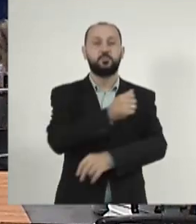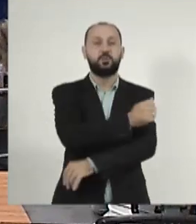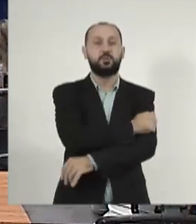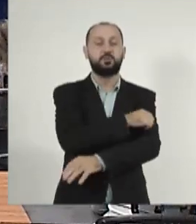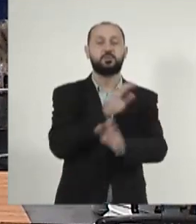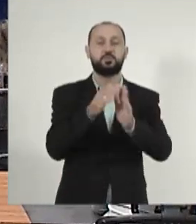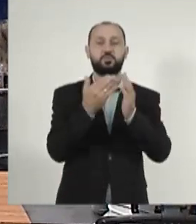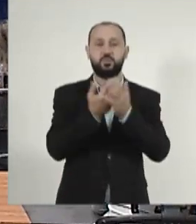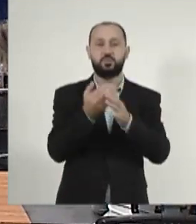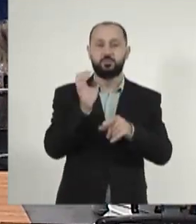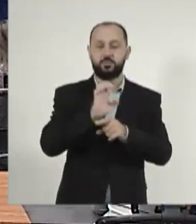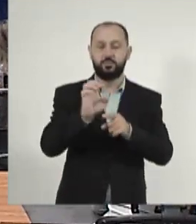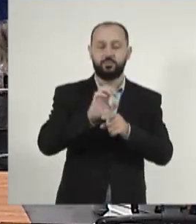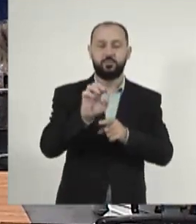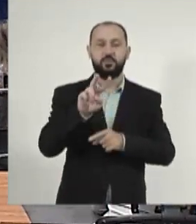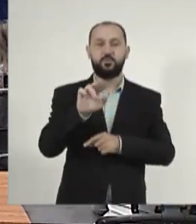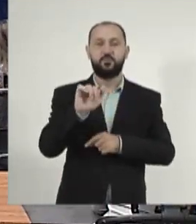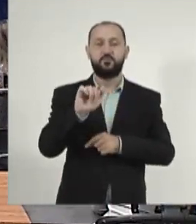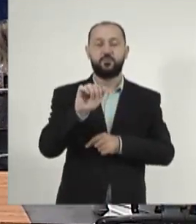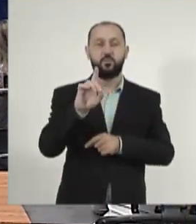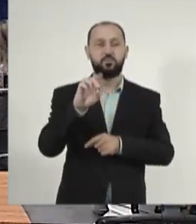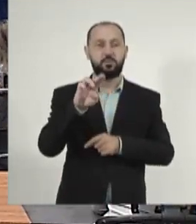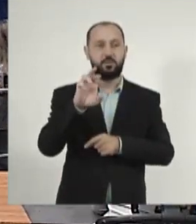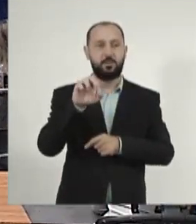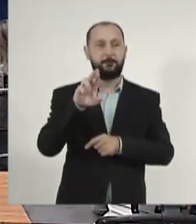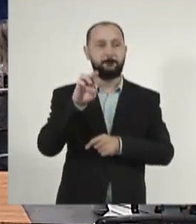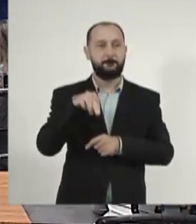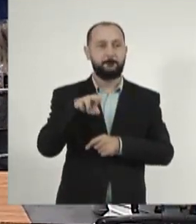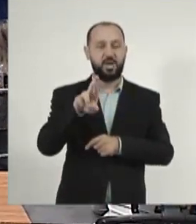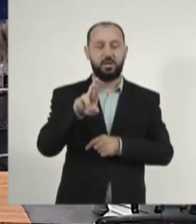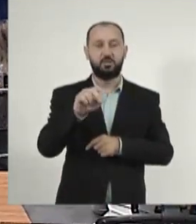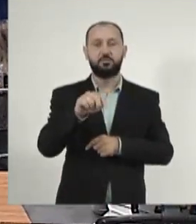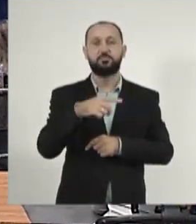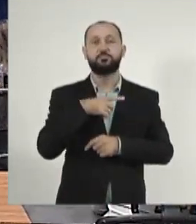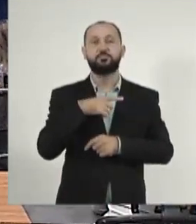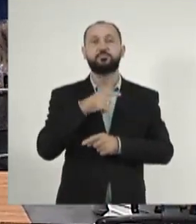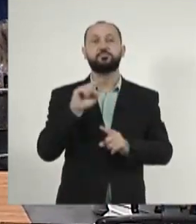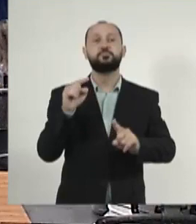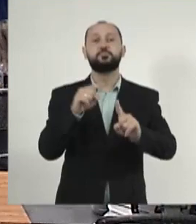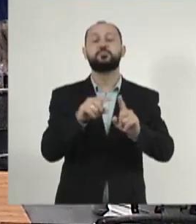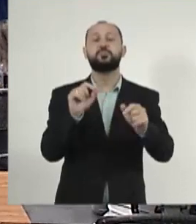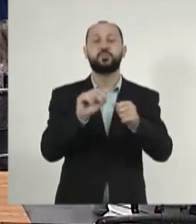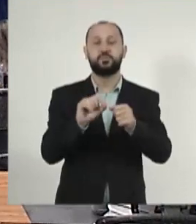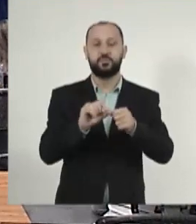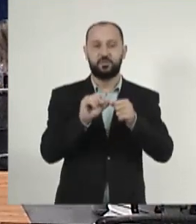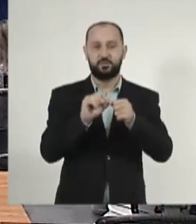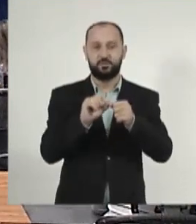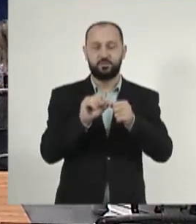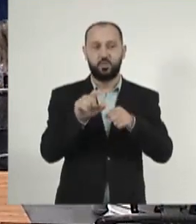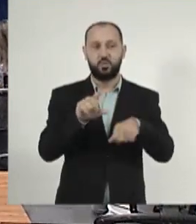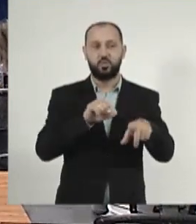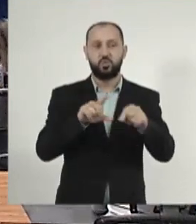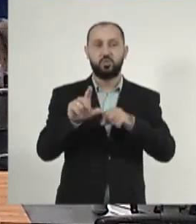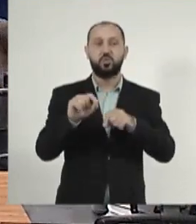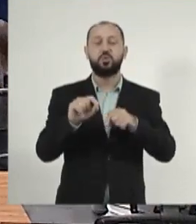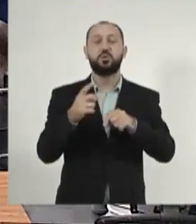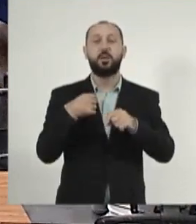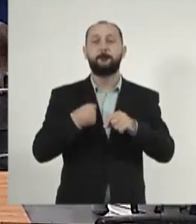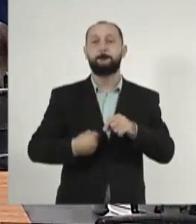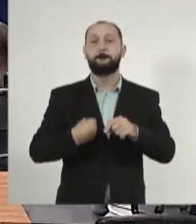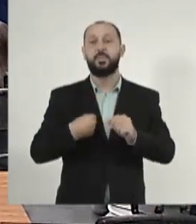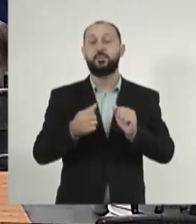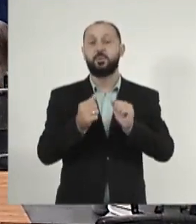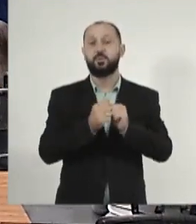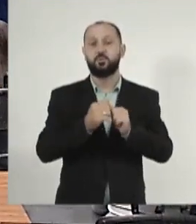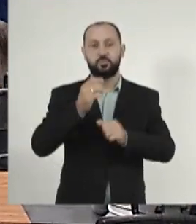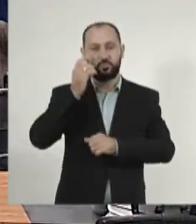estudante da Escola Estadual Valdemir Barros da Silva desta capital, em razão de ter sido escolhido pela sua